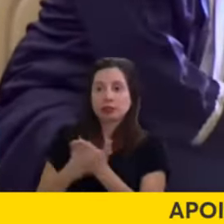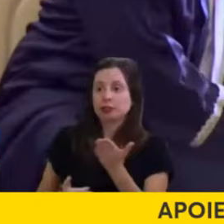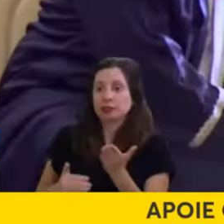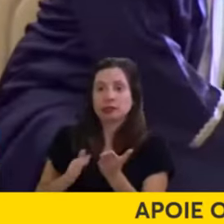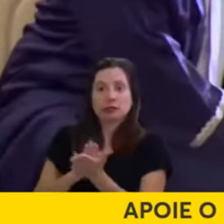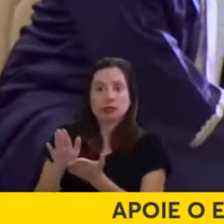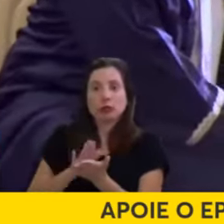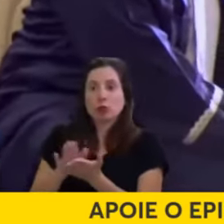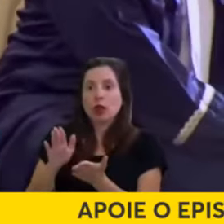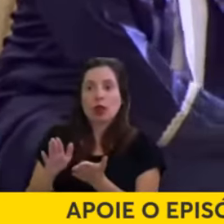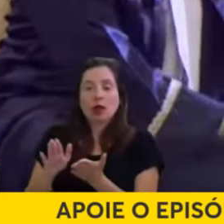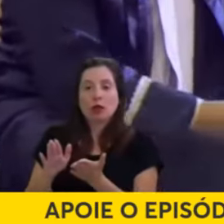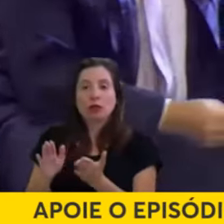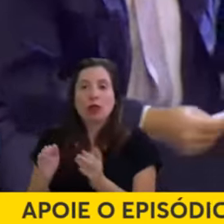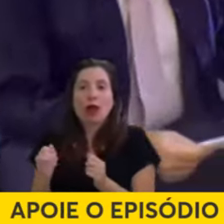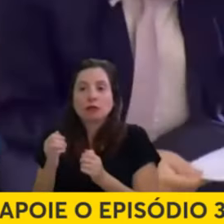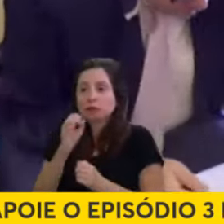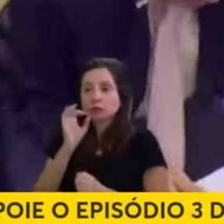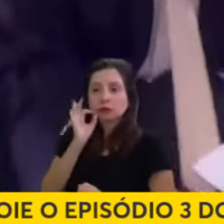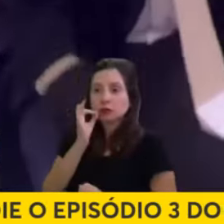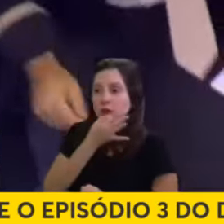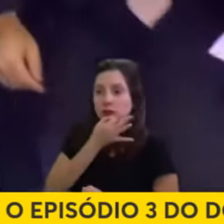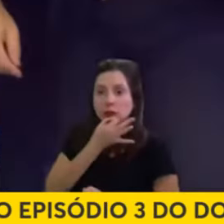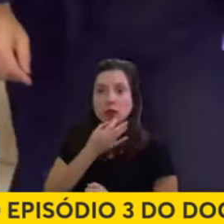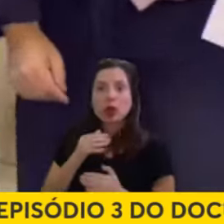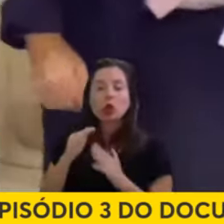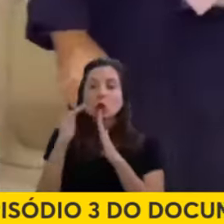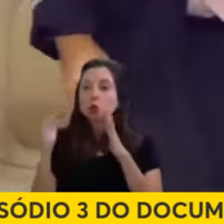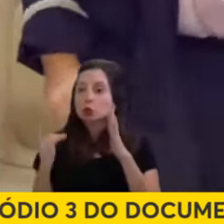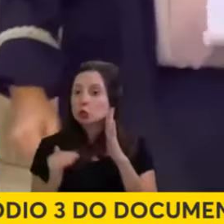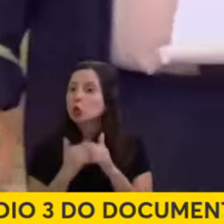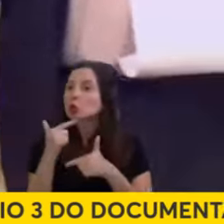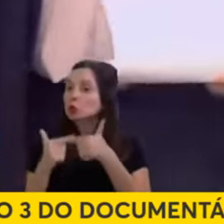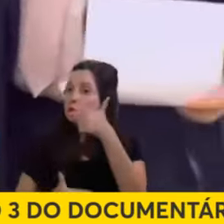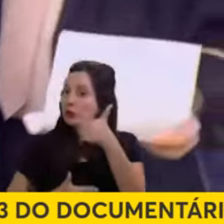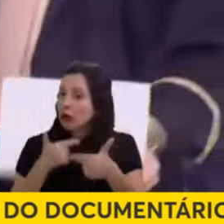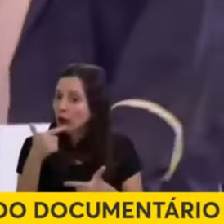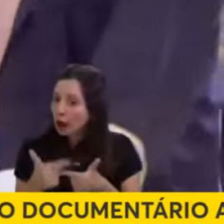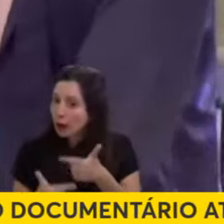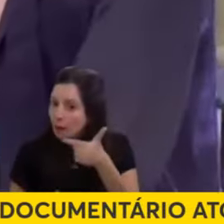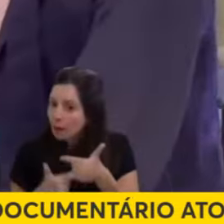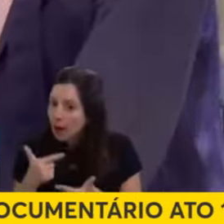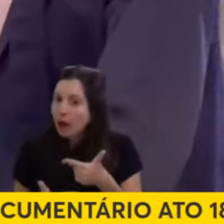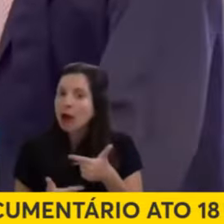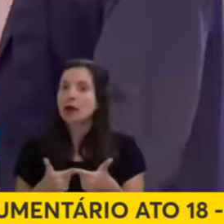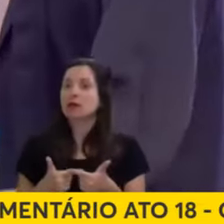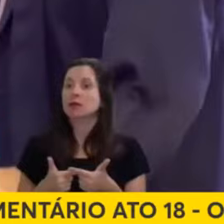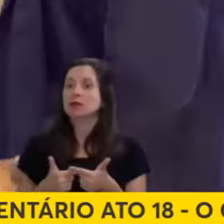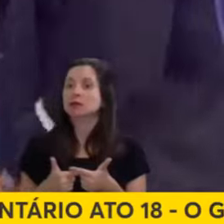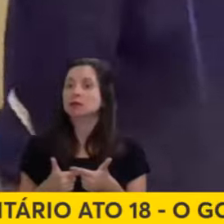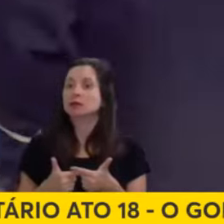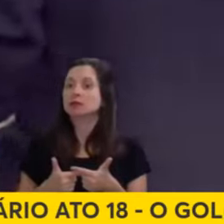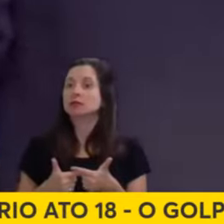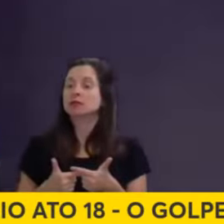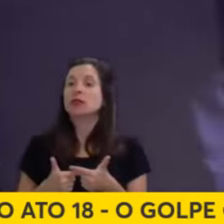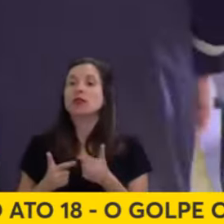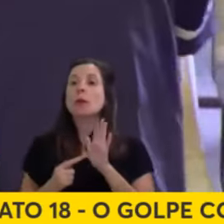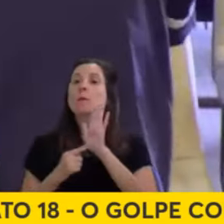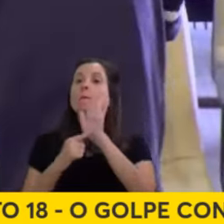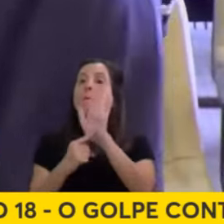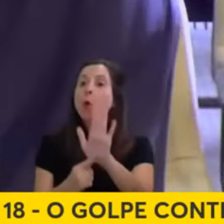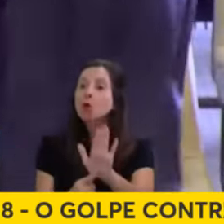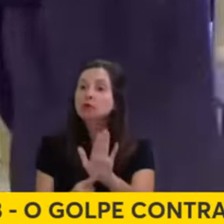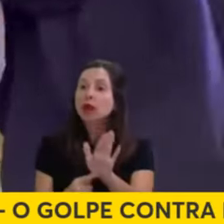gastos pode-se argumentar aqui mas todos os serviços que foram levantados foram devidamente prestados na na na prestação de contas e